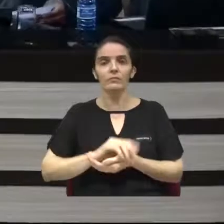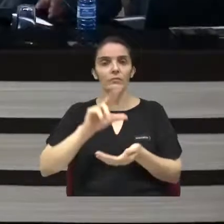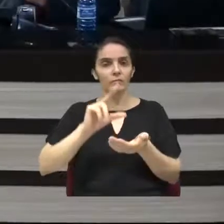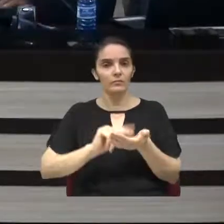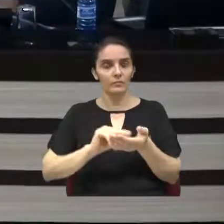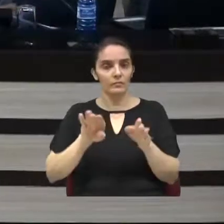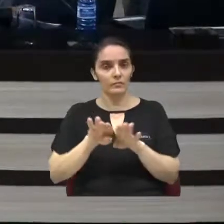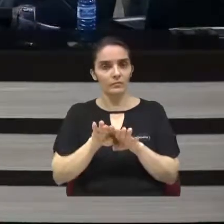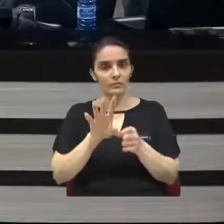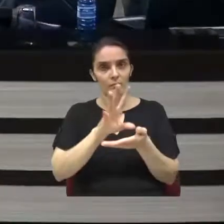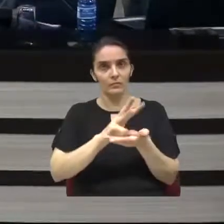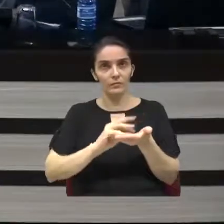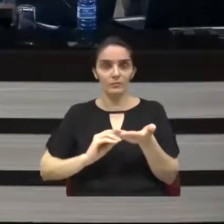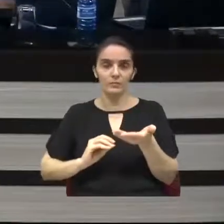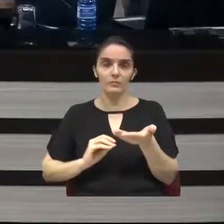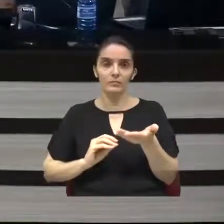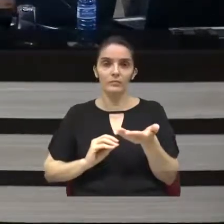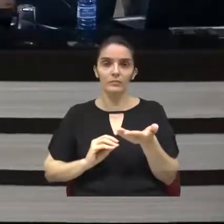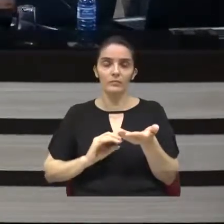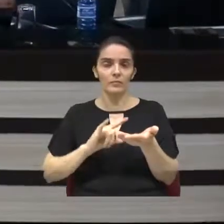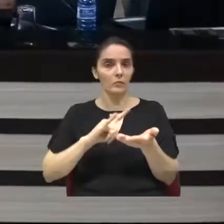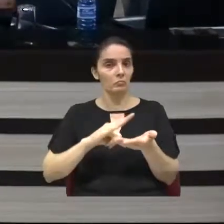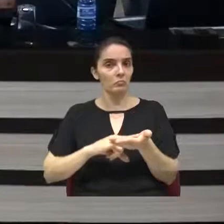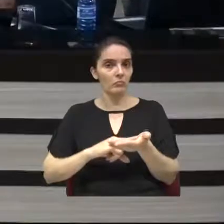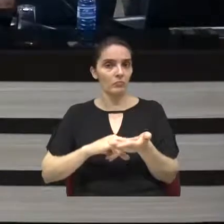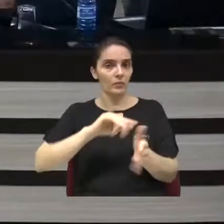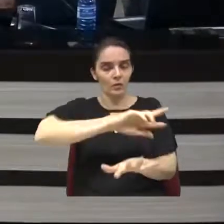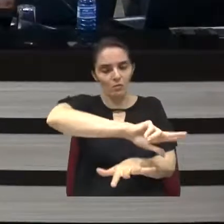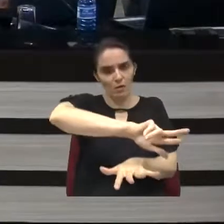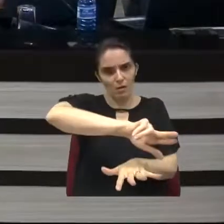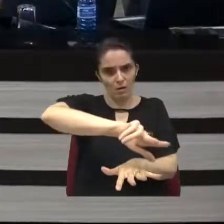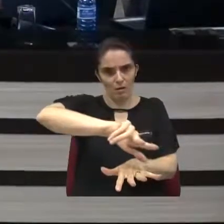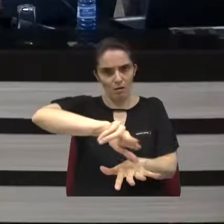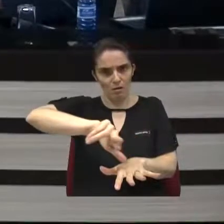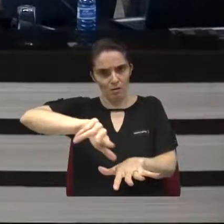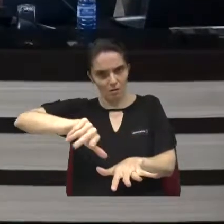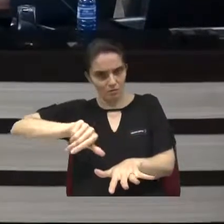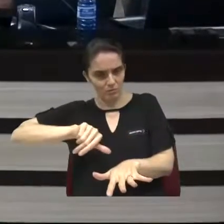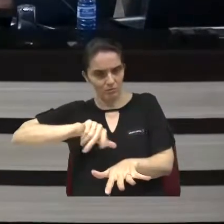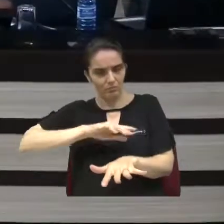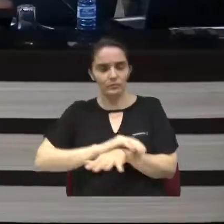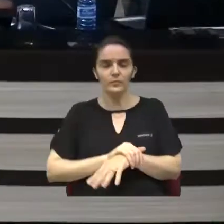também a cópia de documentação pessoal, a habilitação.